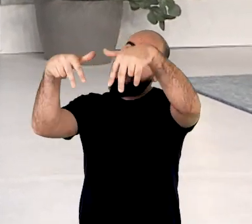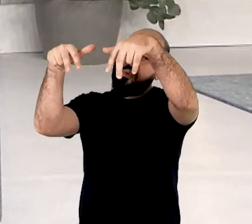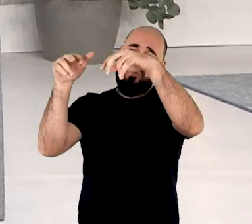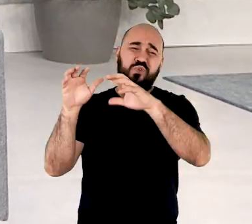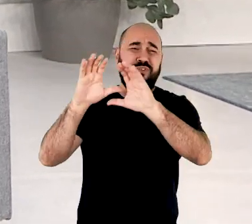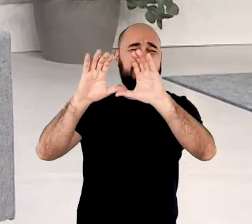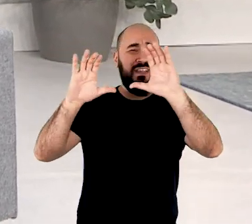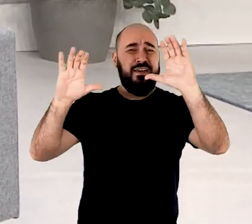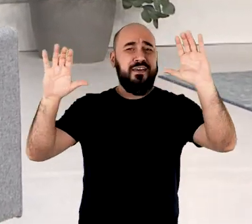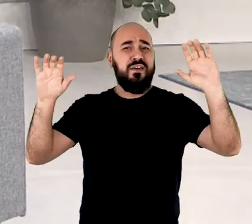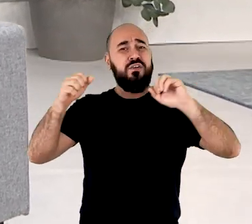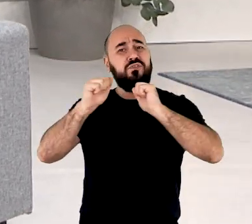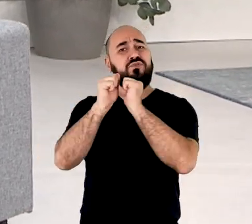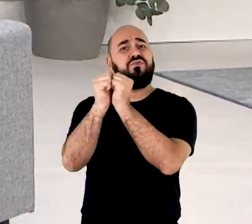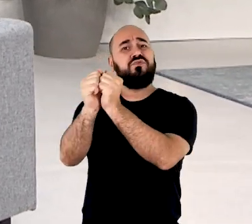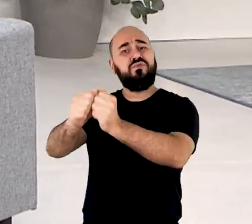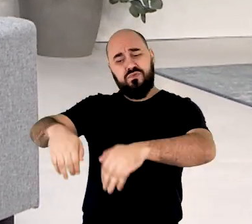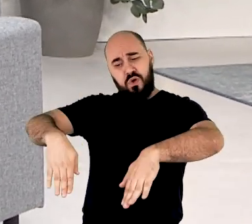do grande